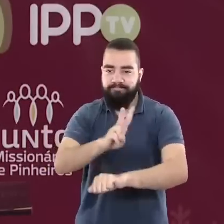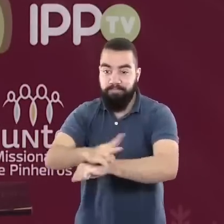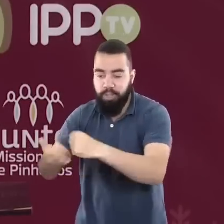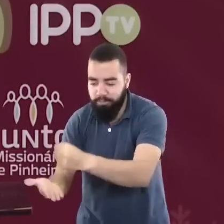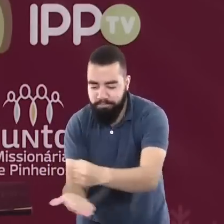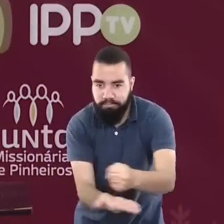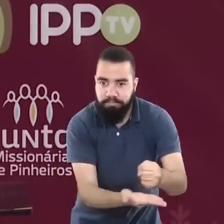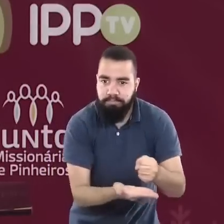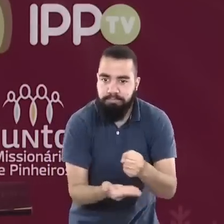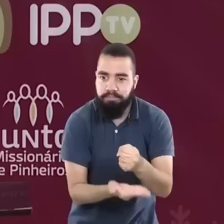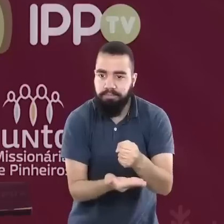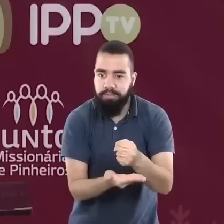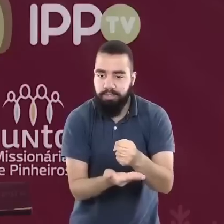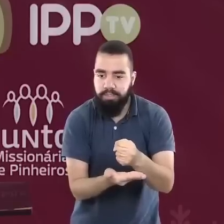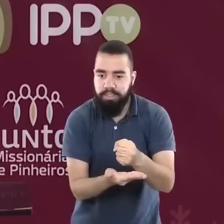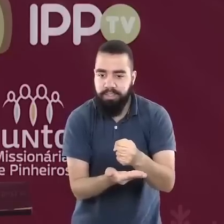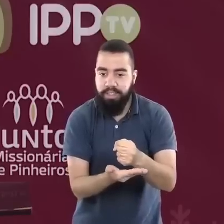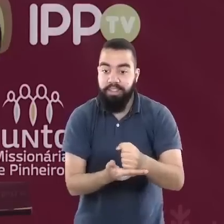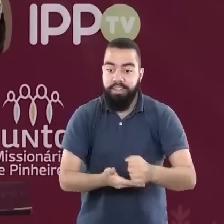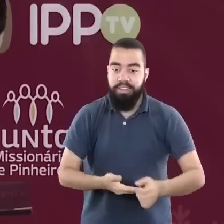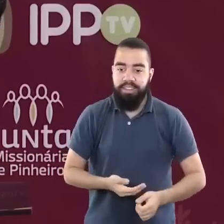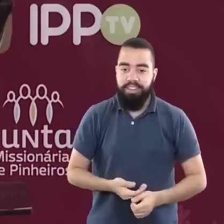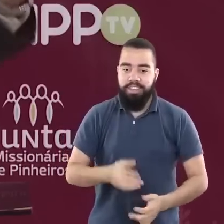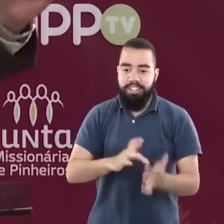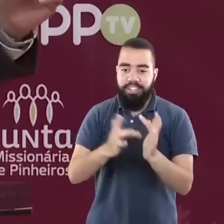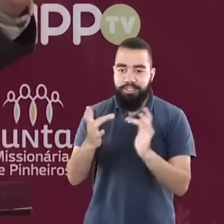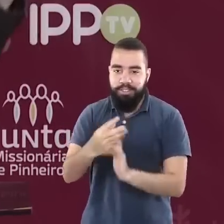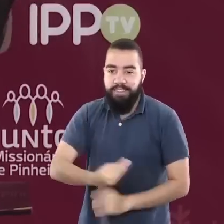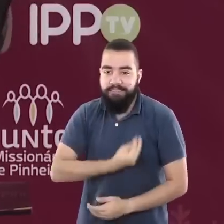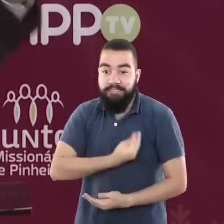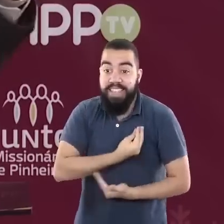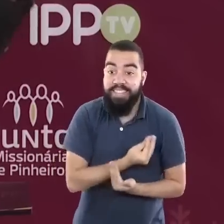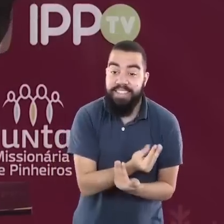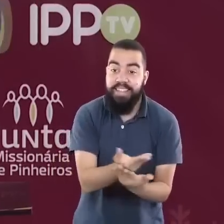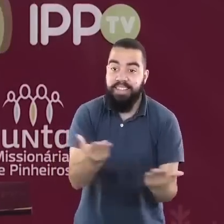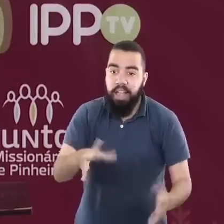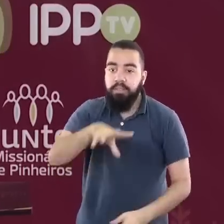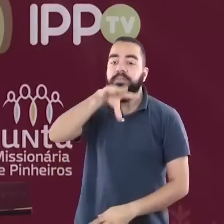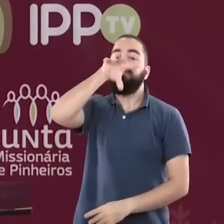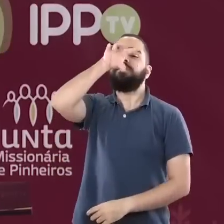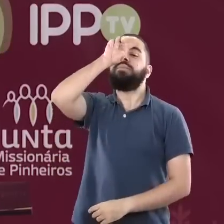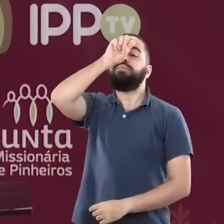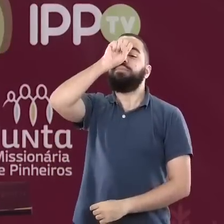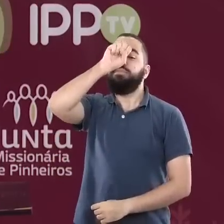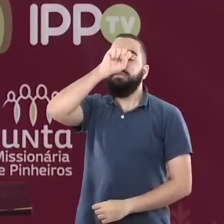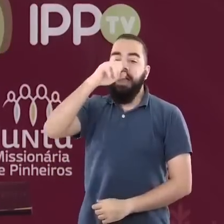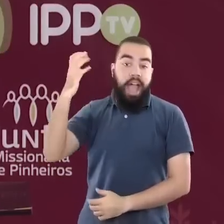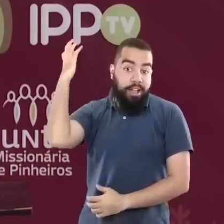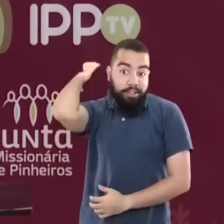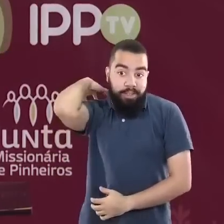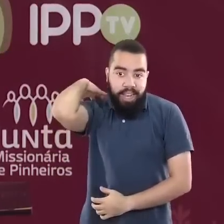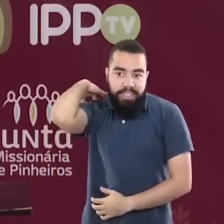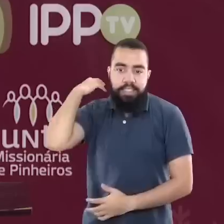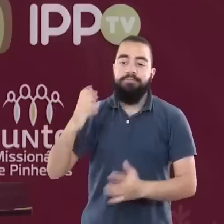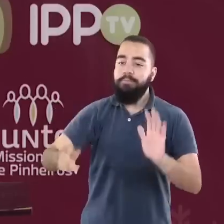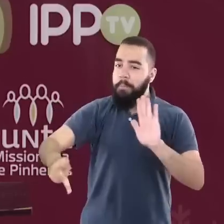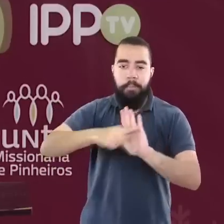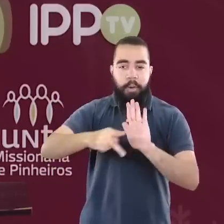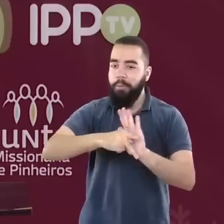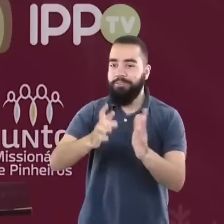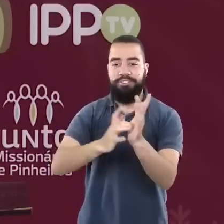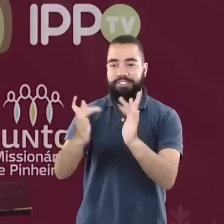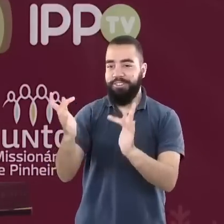nos movemos e existimos ele que nos dá a vida a respiração e tudo mais ele é